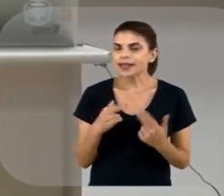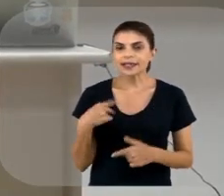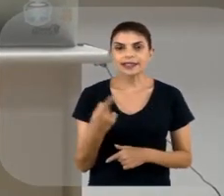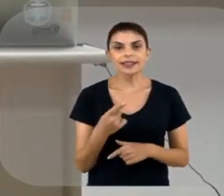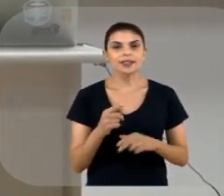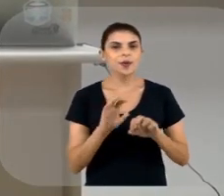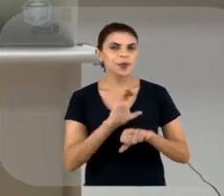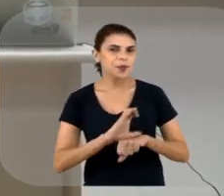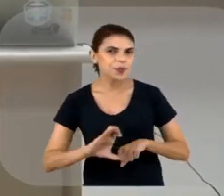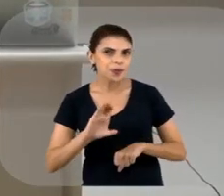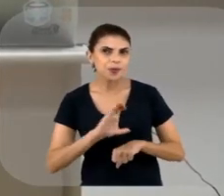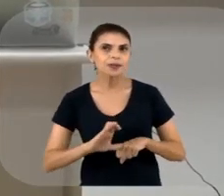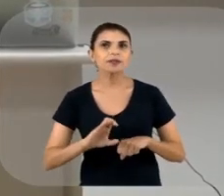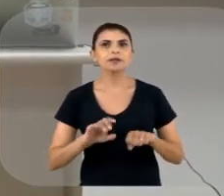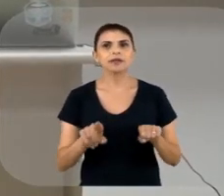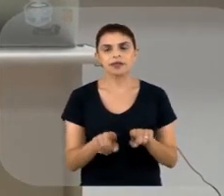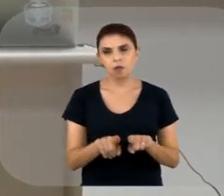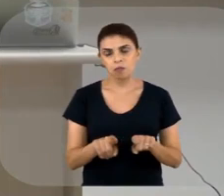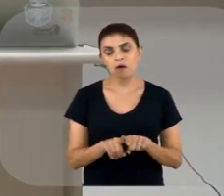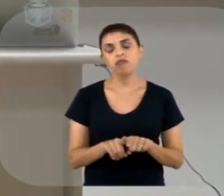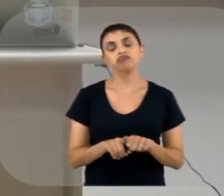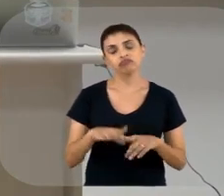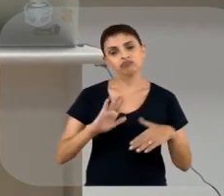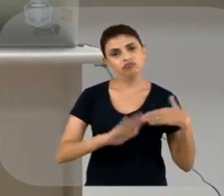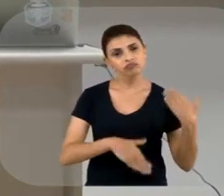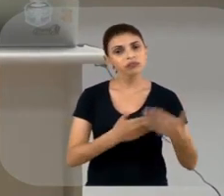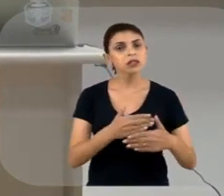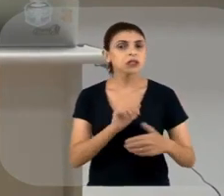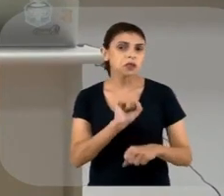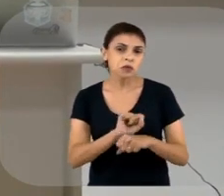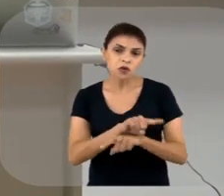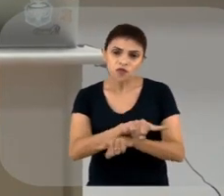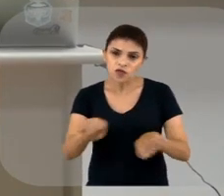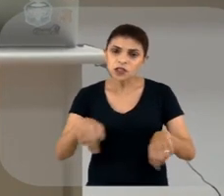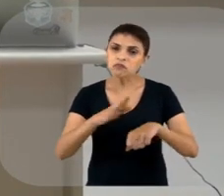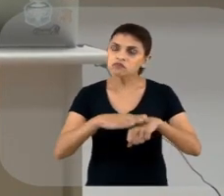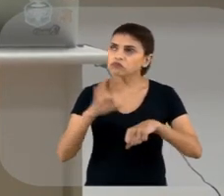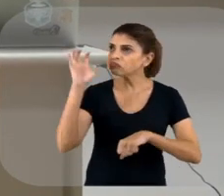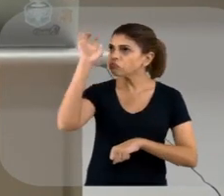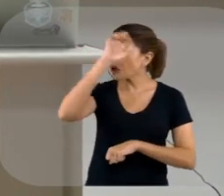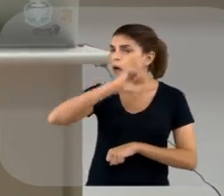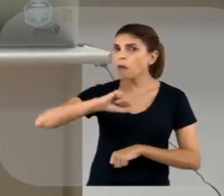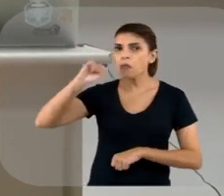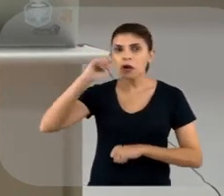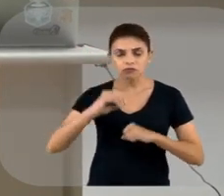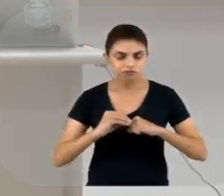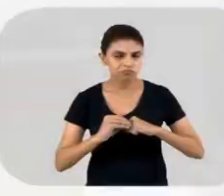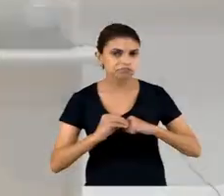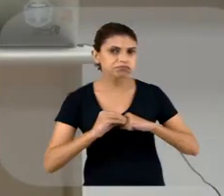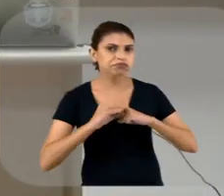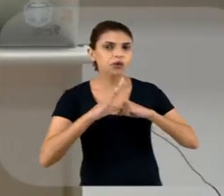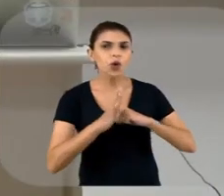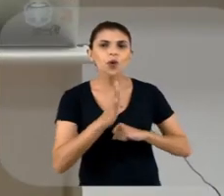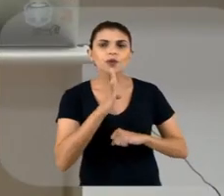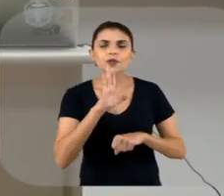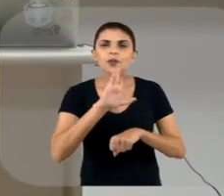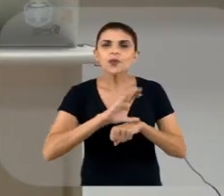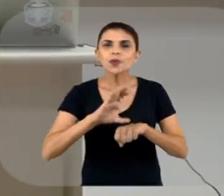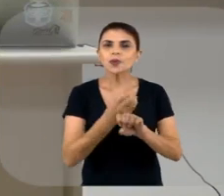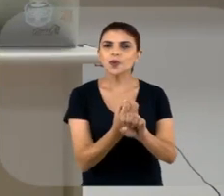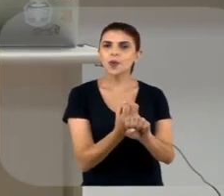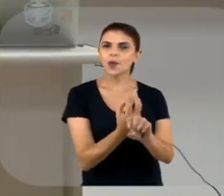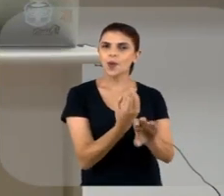essa oficina. No fim das contas, a gente espera que vocês sejam capazes de reconhecer de um curso